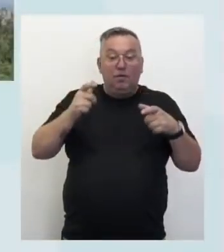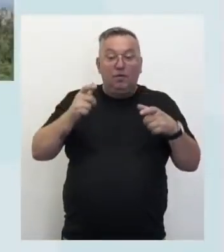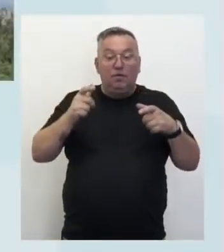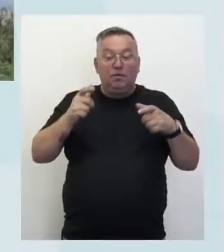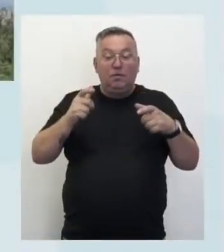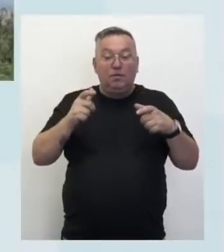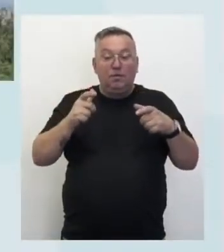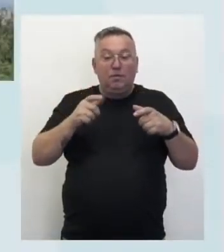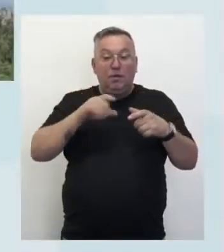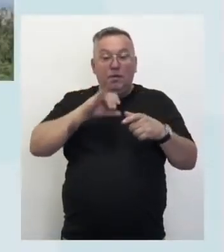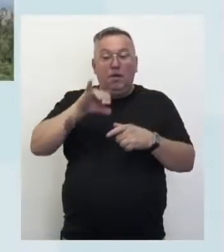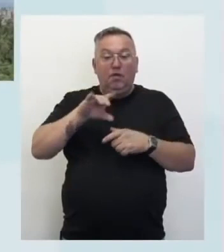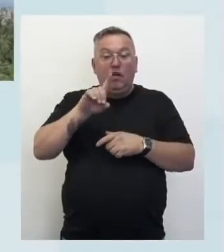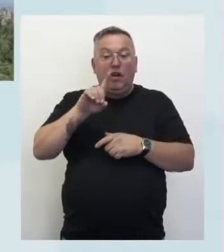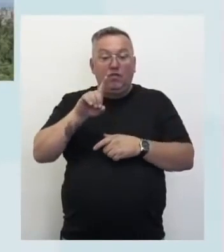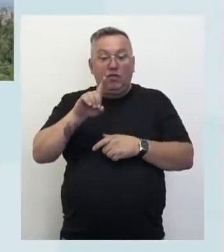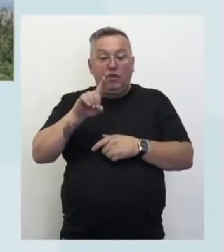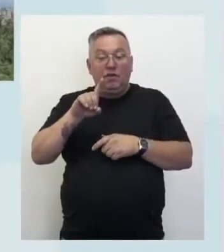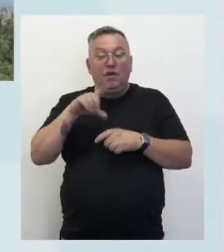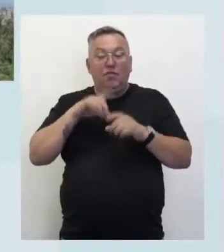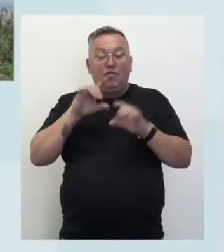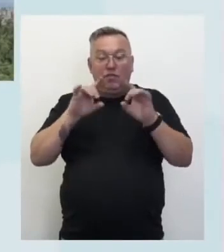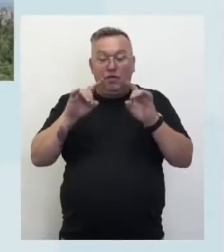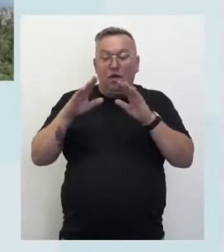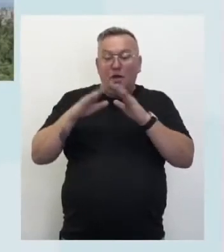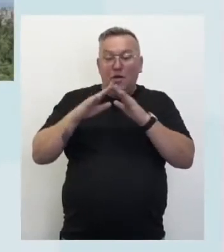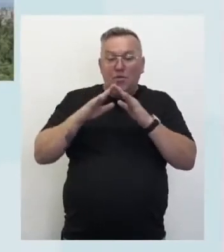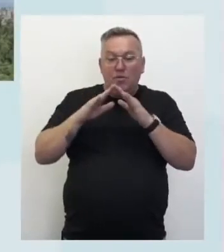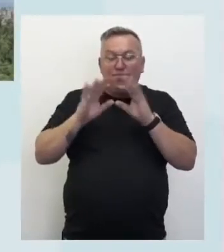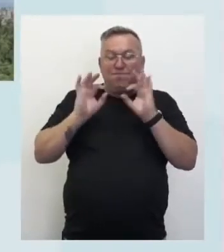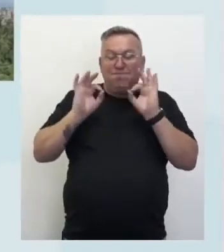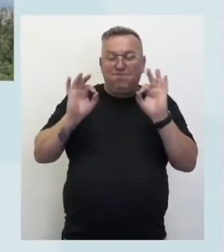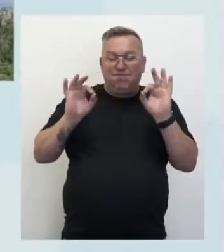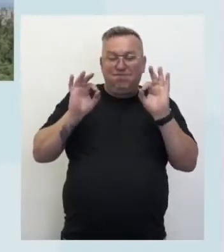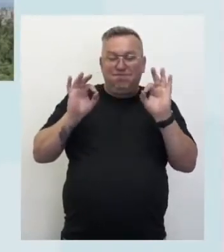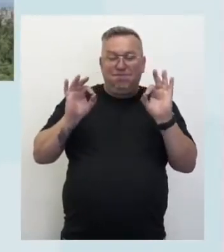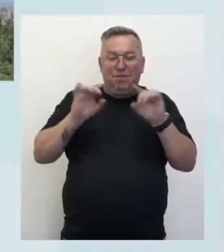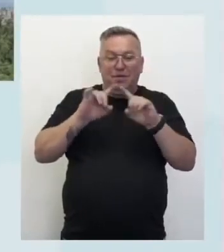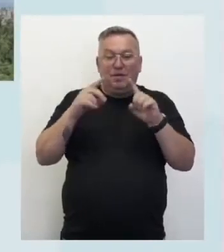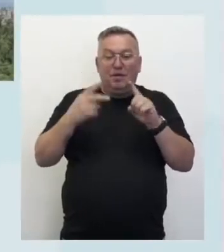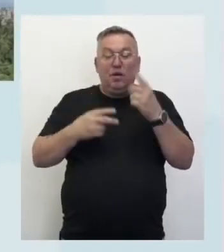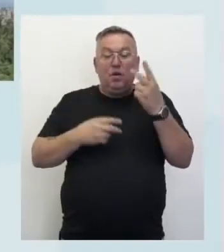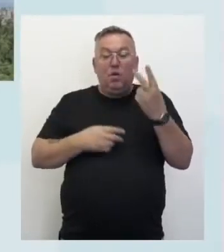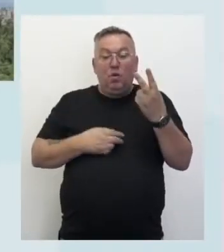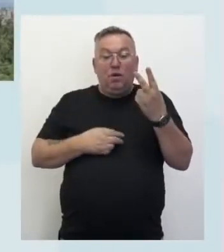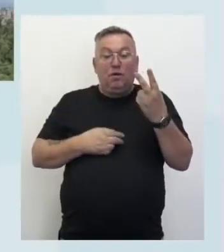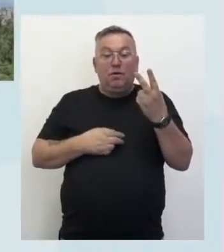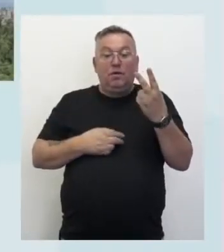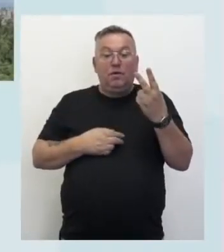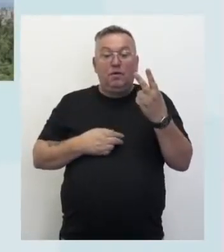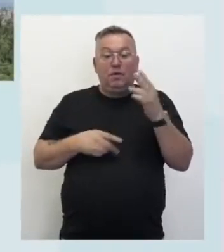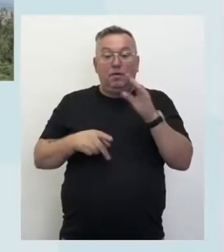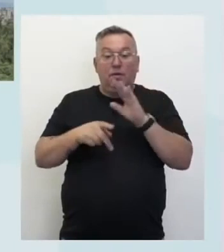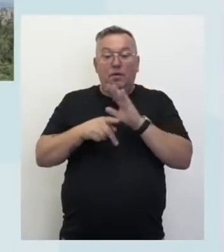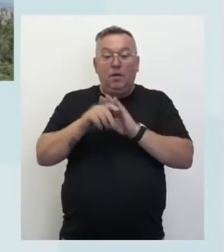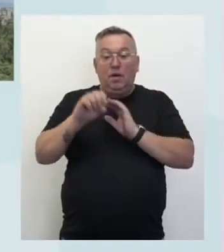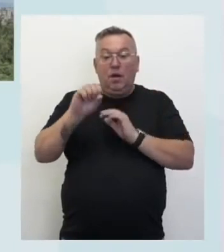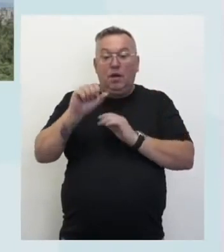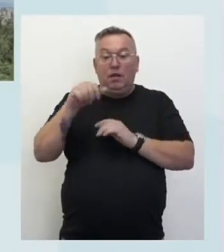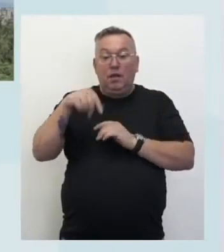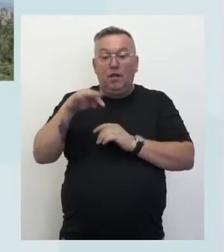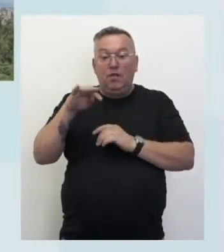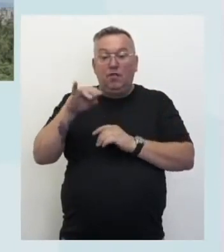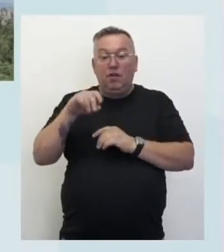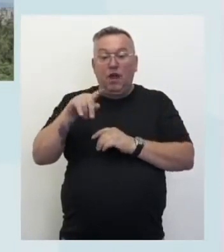são os Jardins, né? Que tem residências de alto padrão. A segunda imagem já é da cidade de Santiago, no